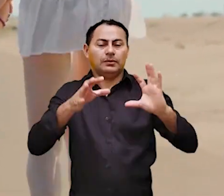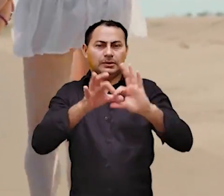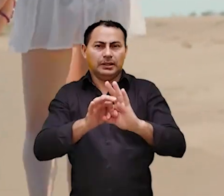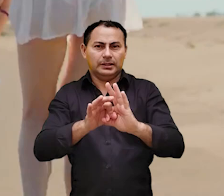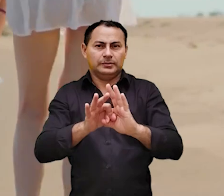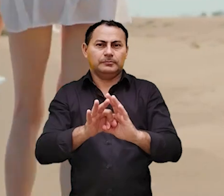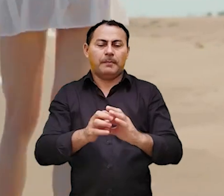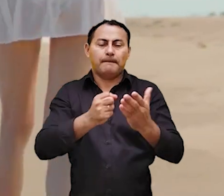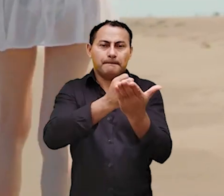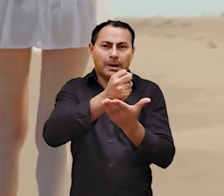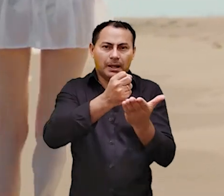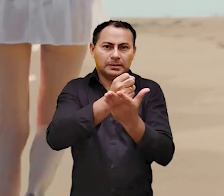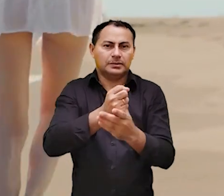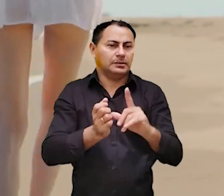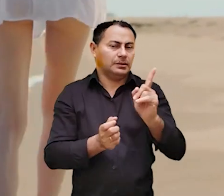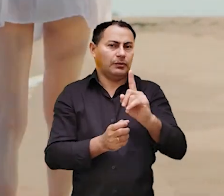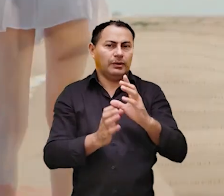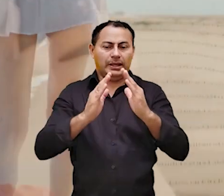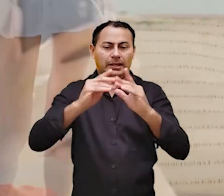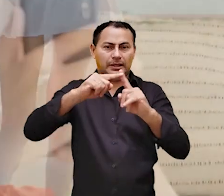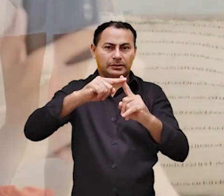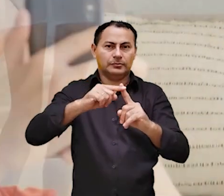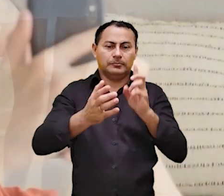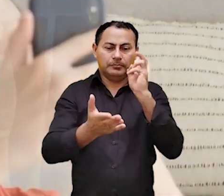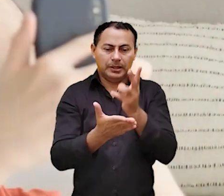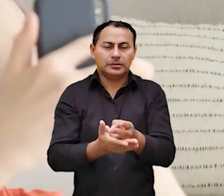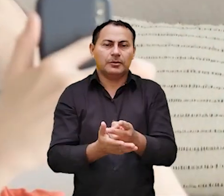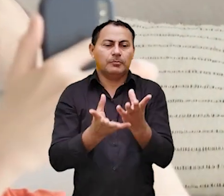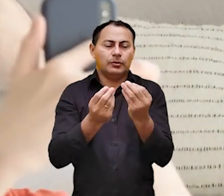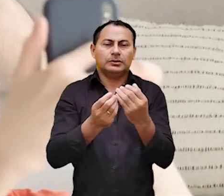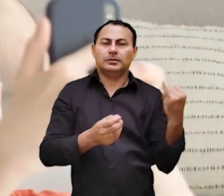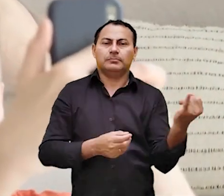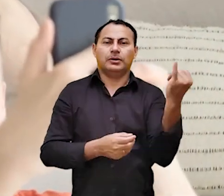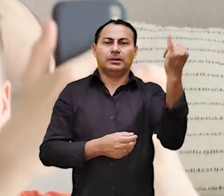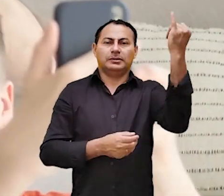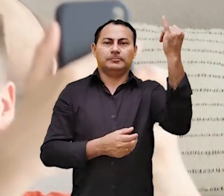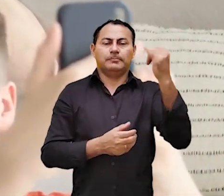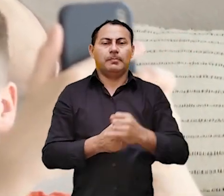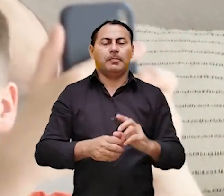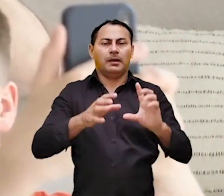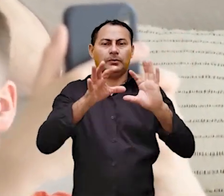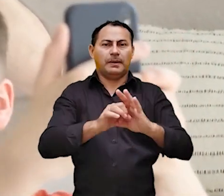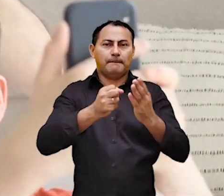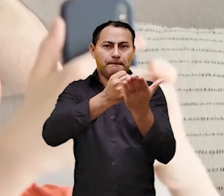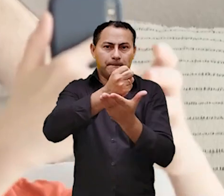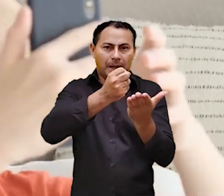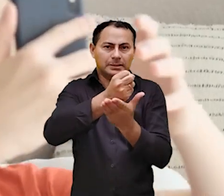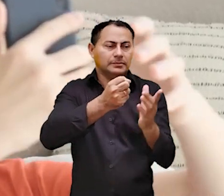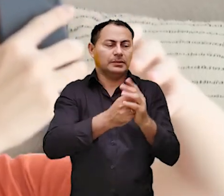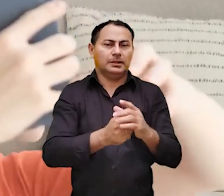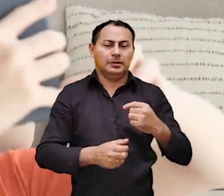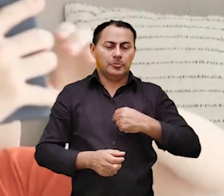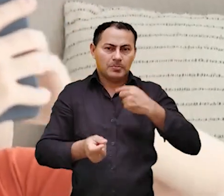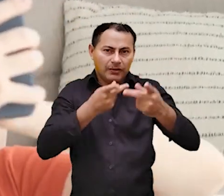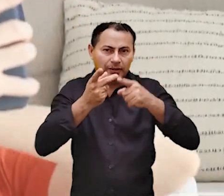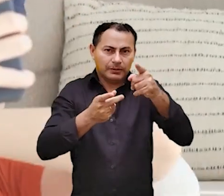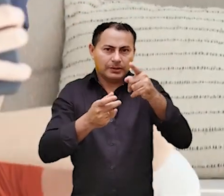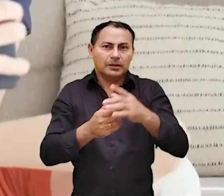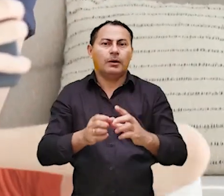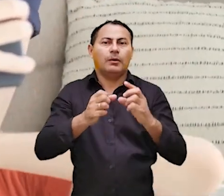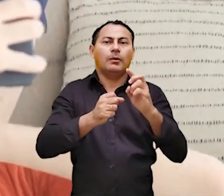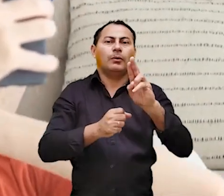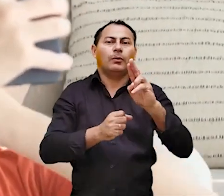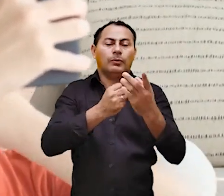e essa unidade base não é a igreja, mesmo sendo muito importante. A unidade base, eu vou dizer